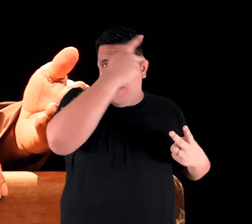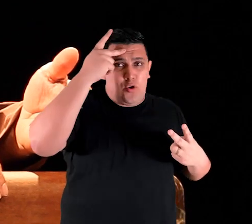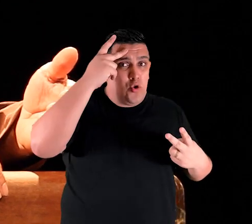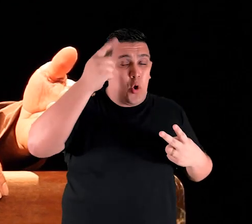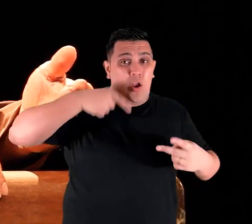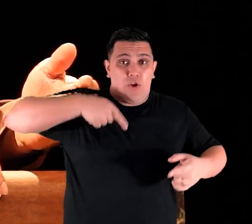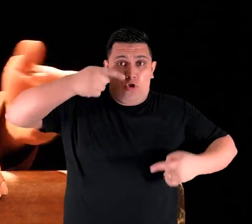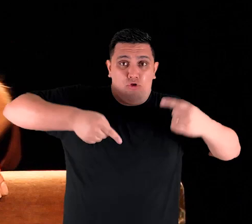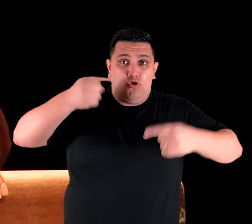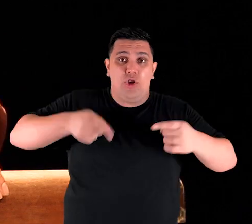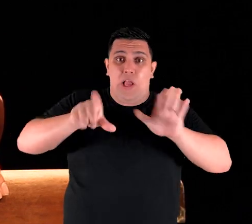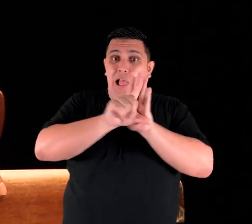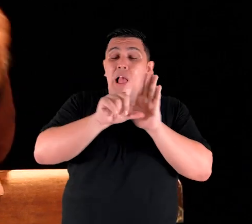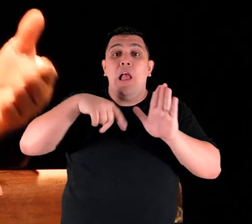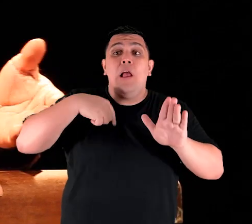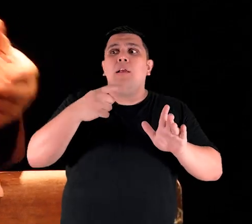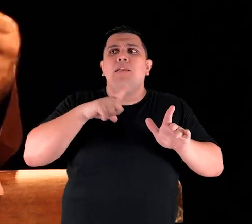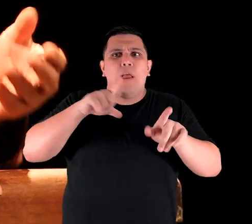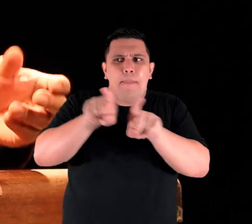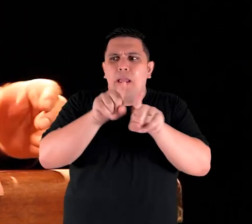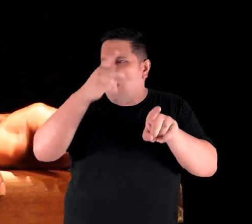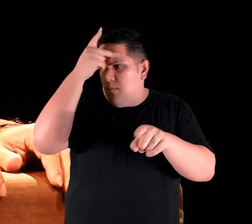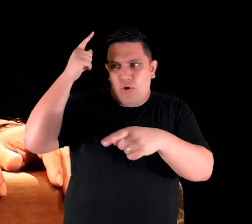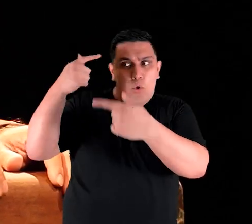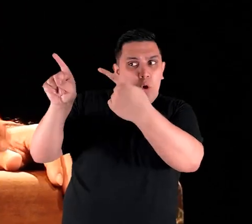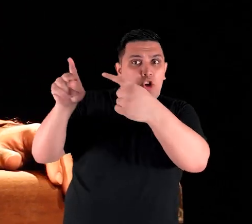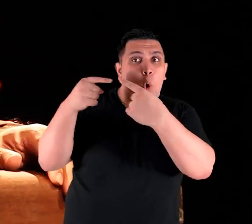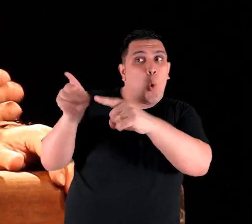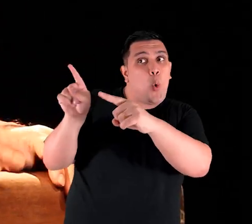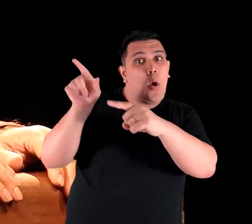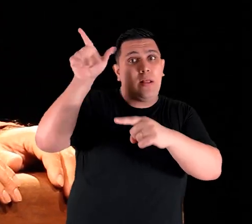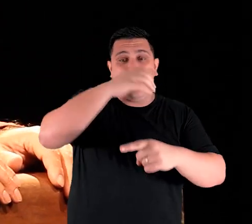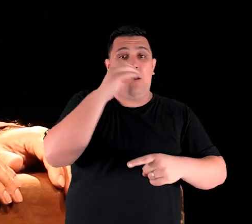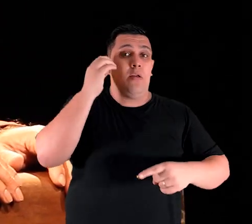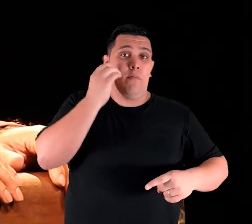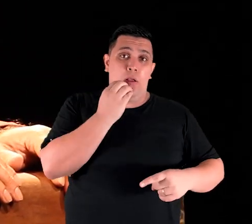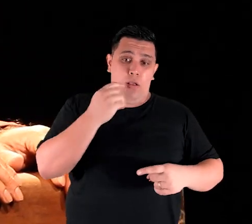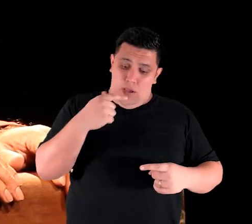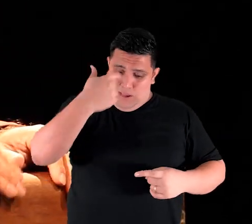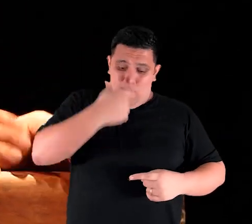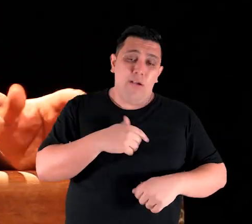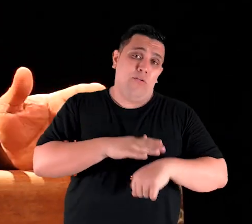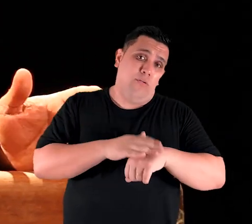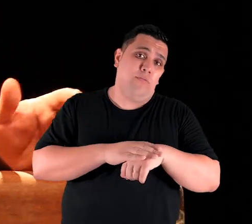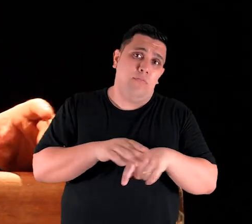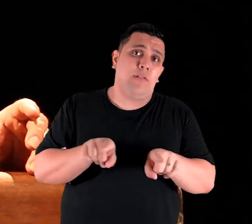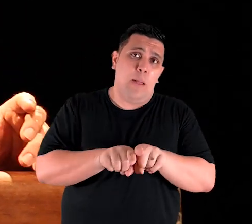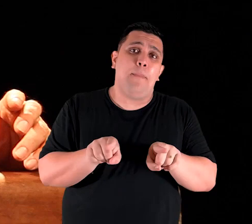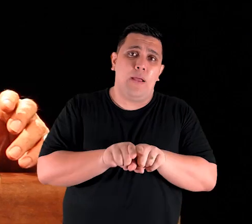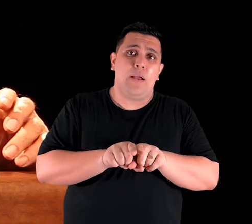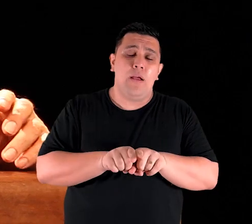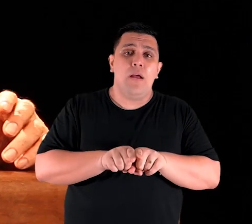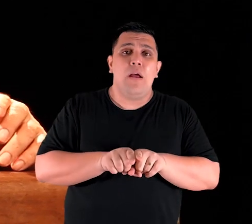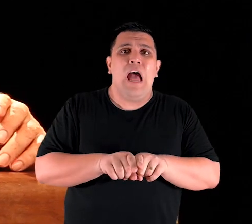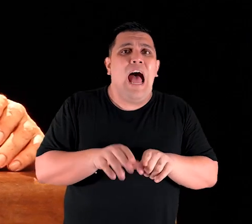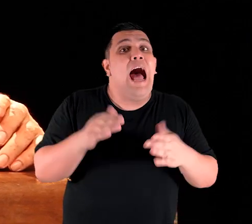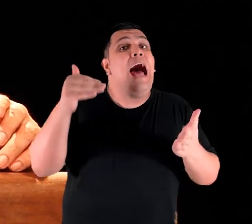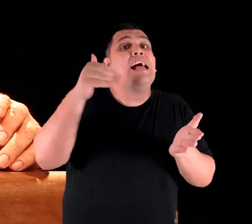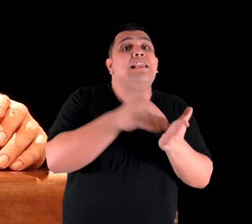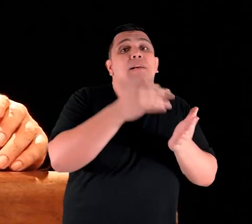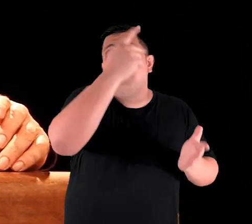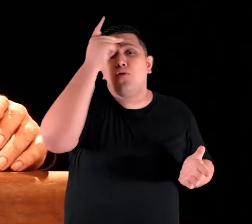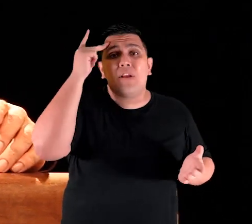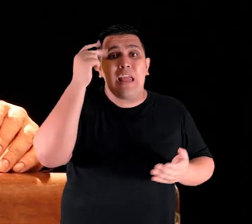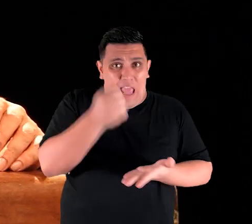posteriormente, todos os opositores ao império, inclusive a mim. E assim, até quem era